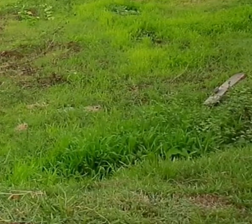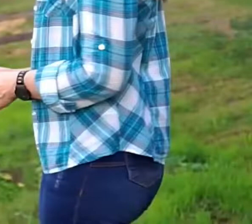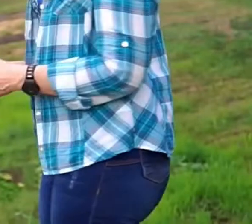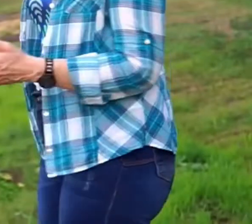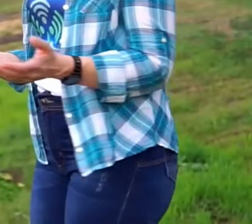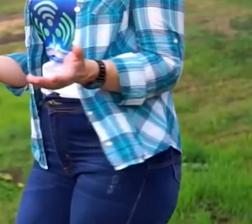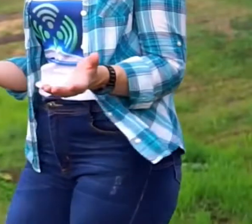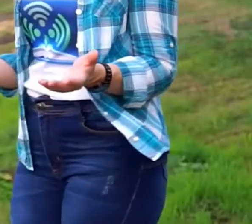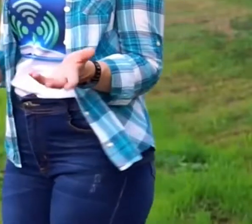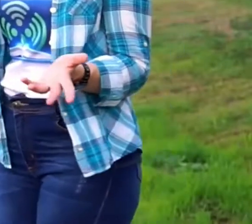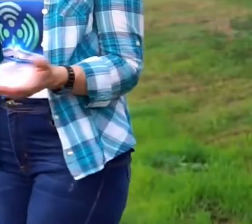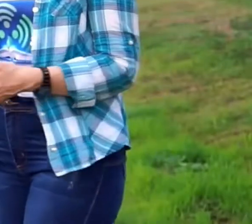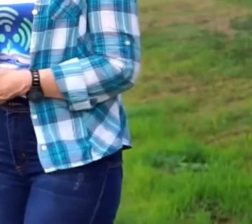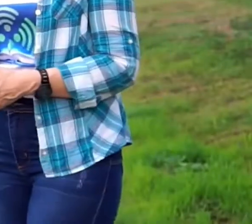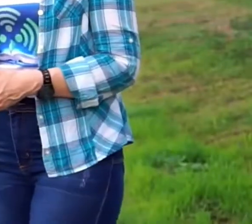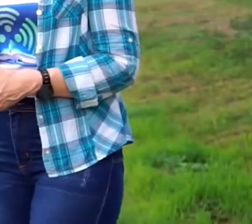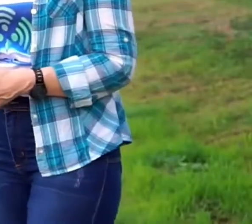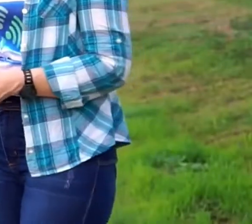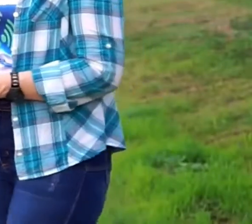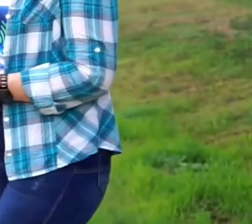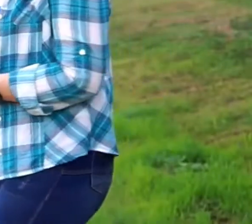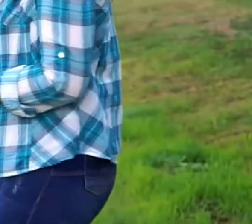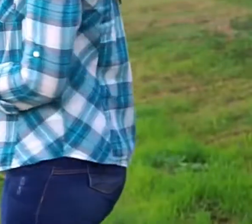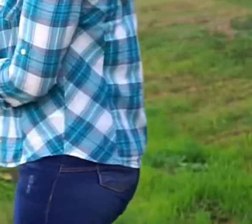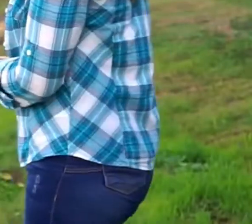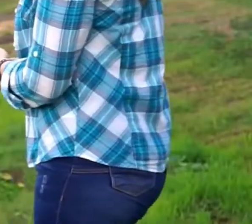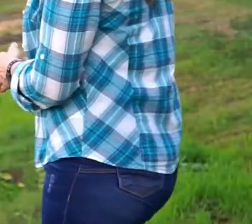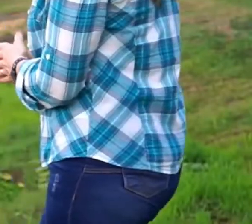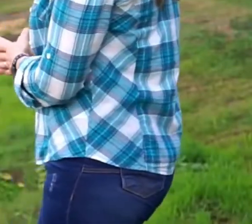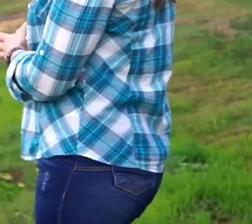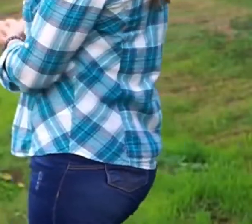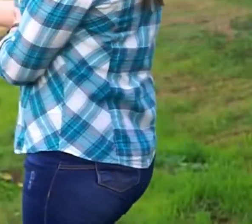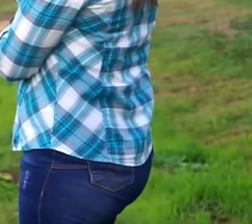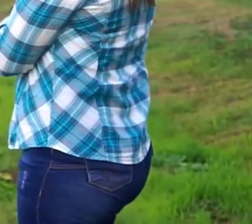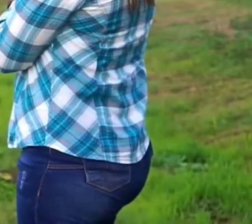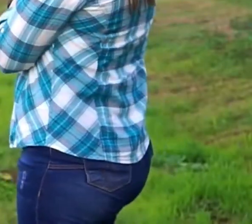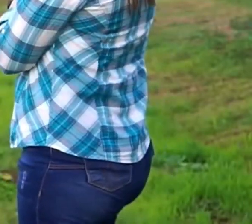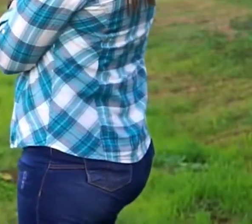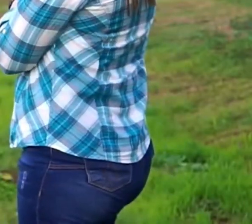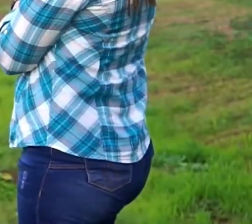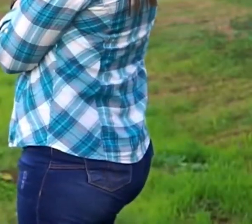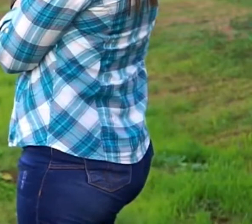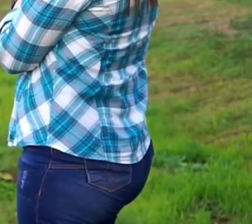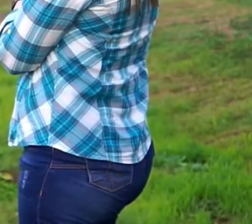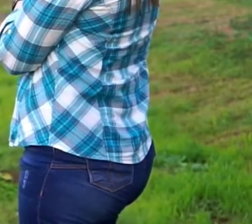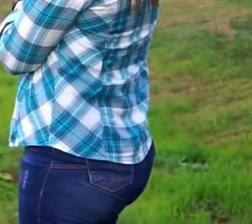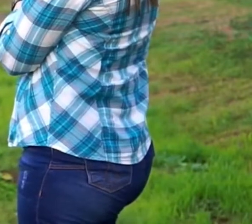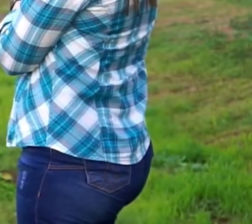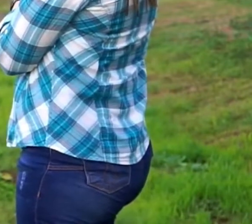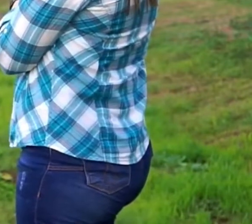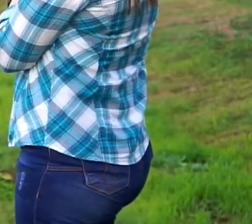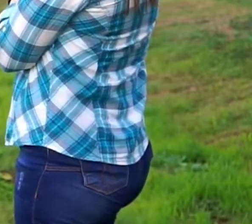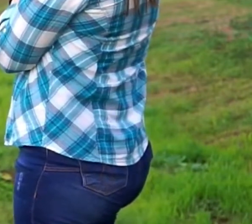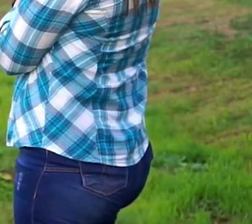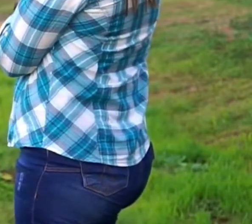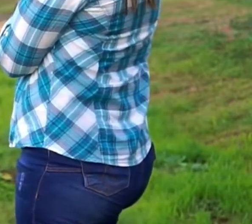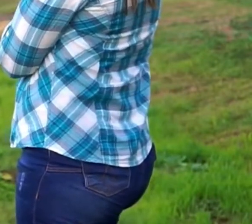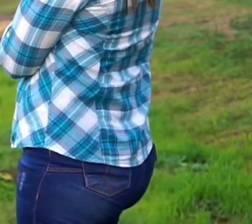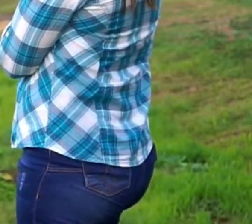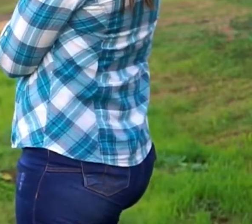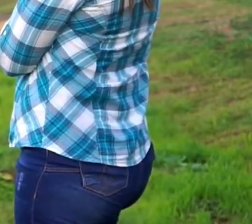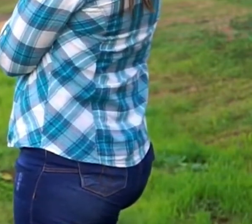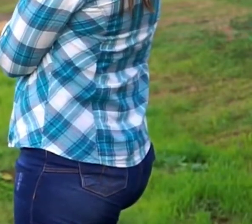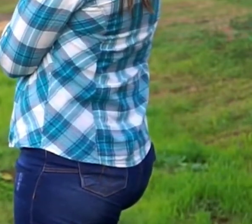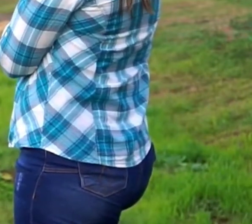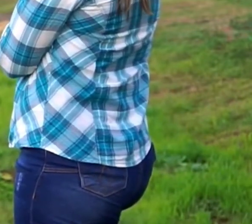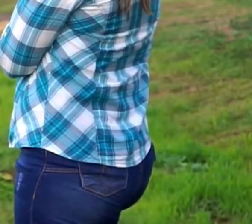13. Ou seja, 13 metros. A gente vai pensar aqui num ângulo que atravessa em diagonal aqui, mais ou menos